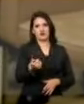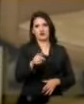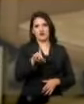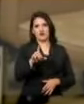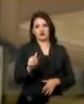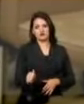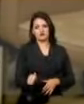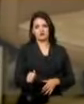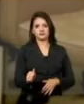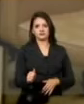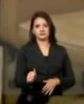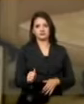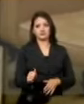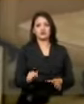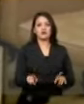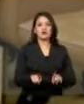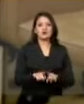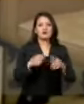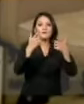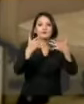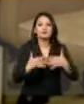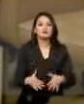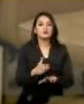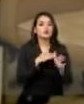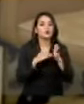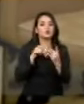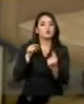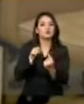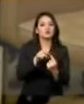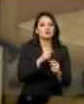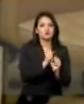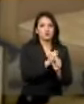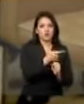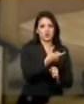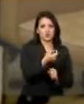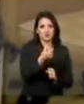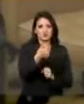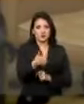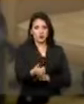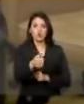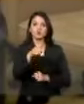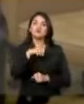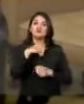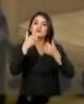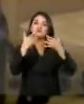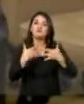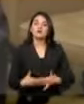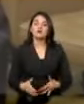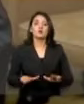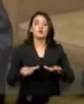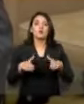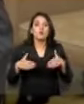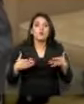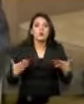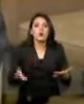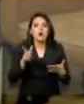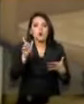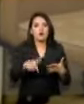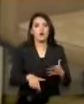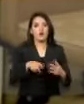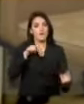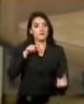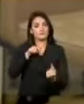E na exposição de motivos, no ano de 2001, constava a finalidade desse artigo 283,